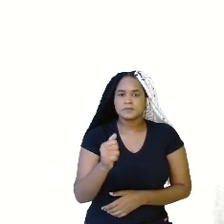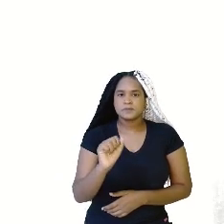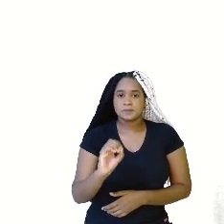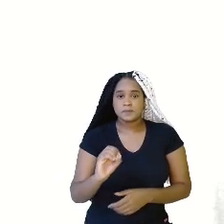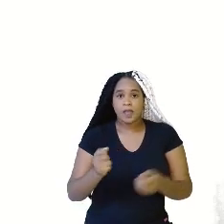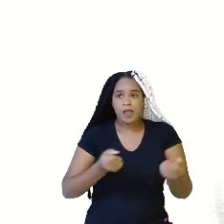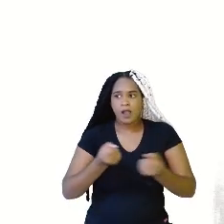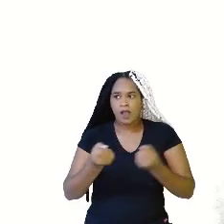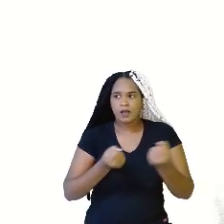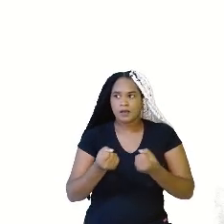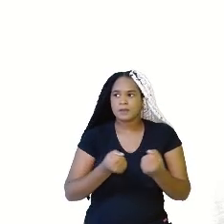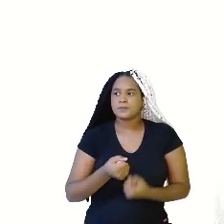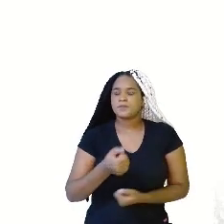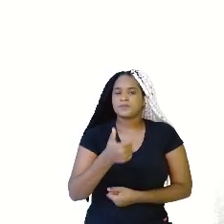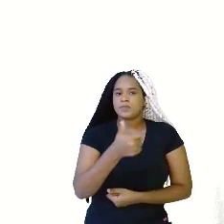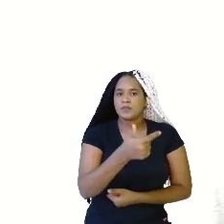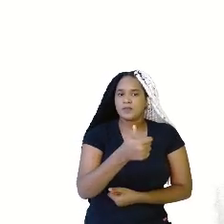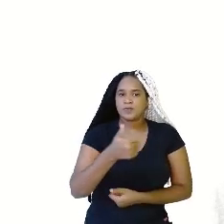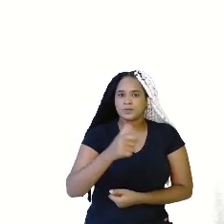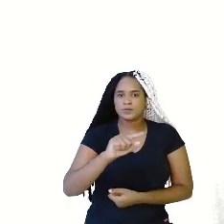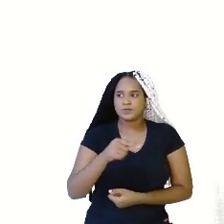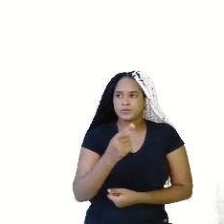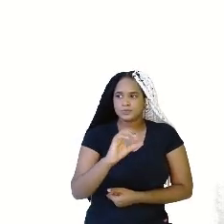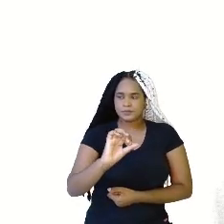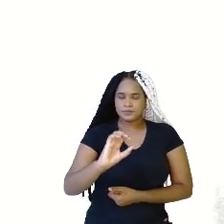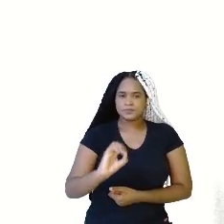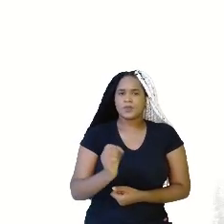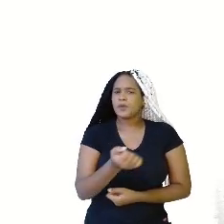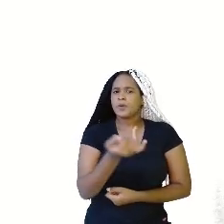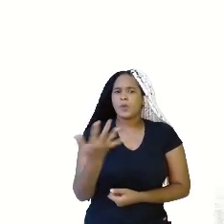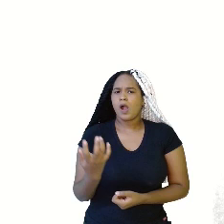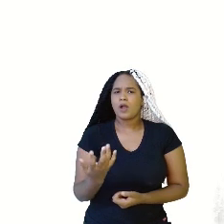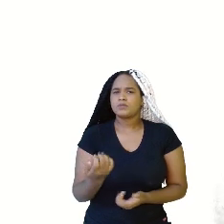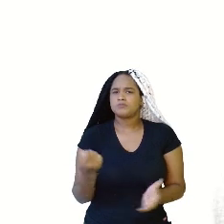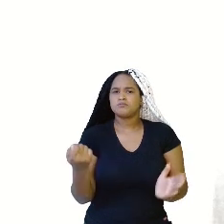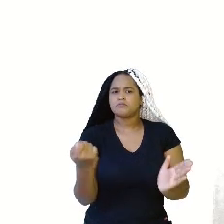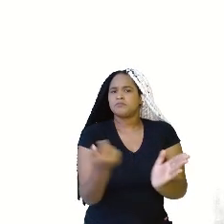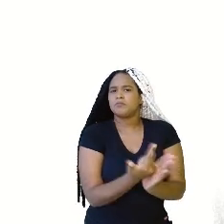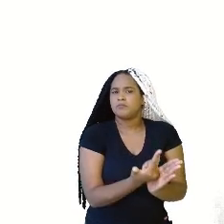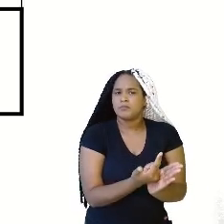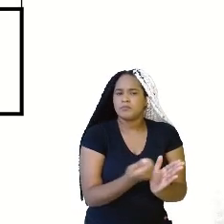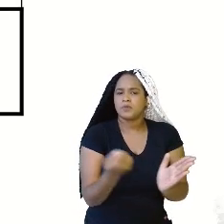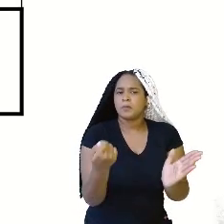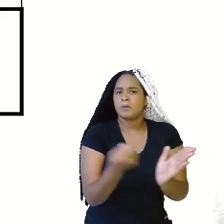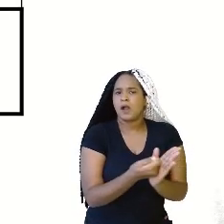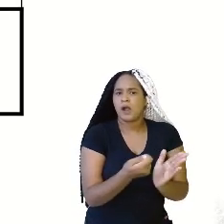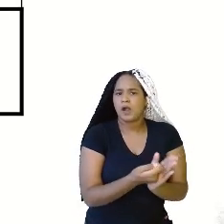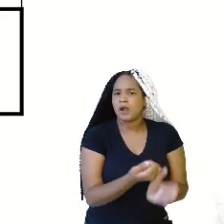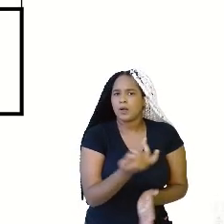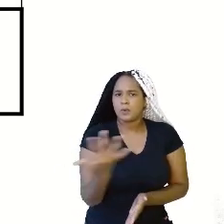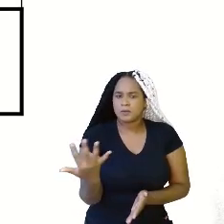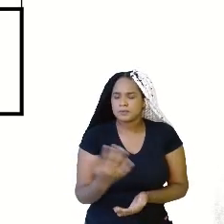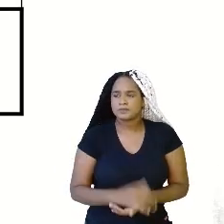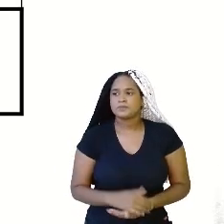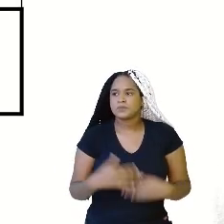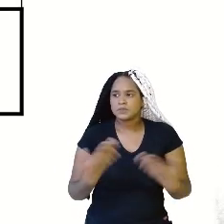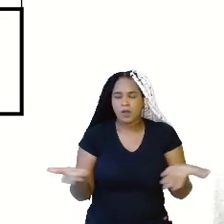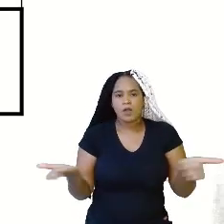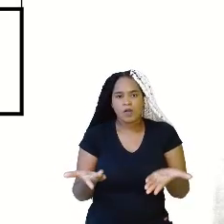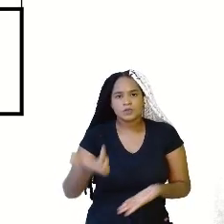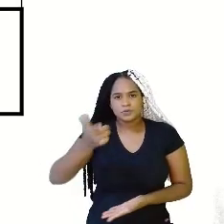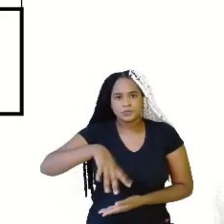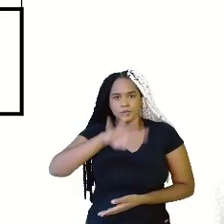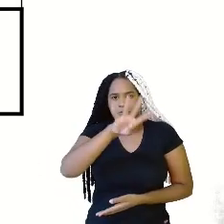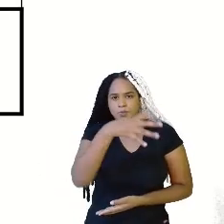do irmão? Mesmo processo. Os R$15,80 mais os R$21,90. Olha aqui